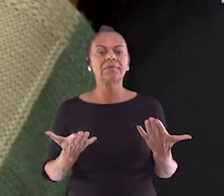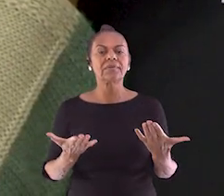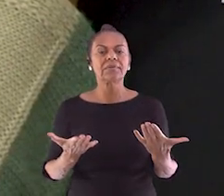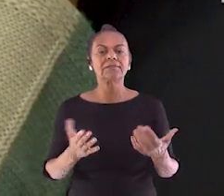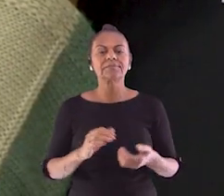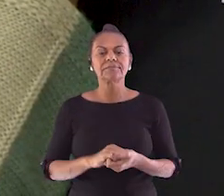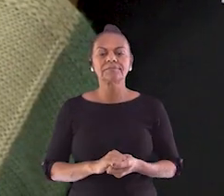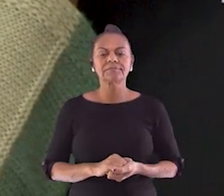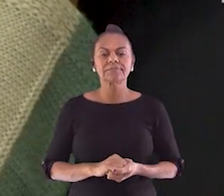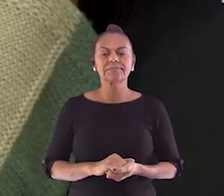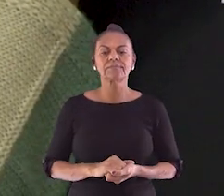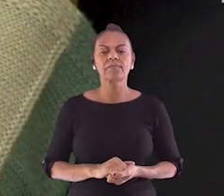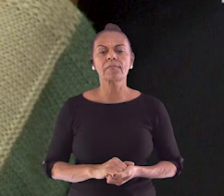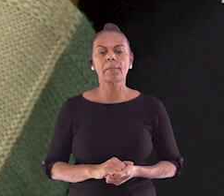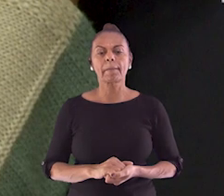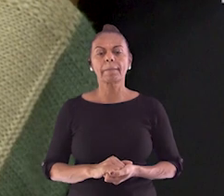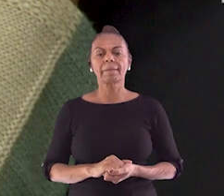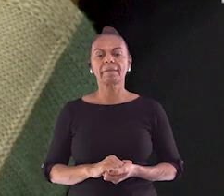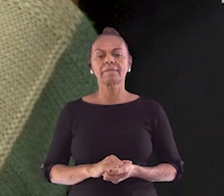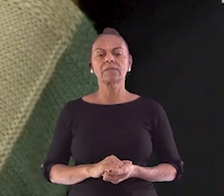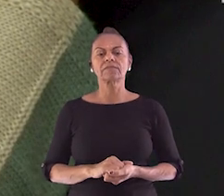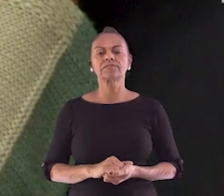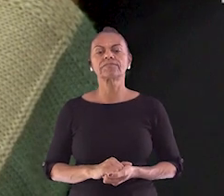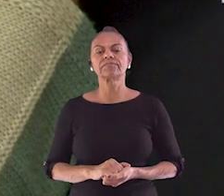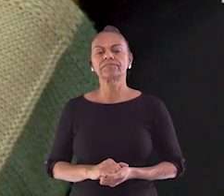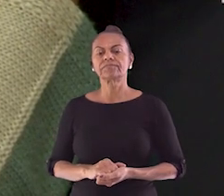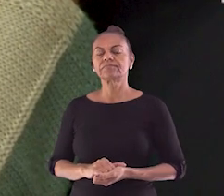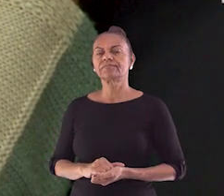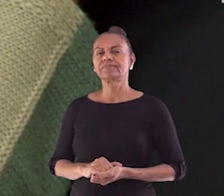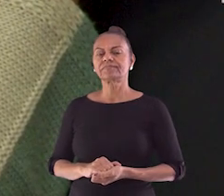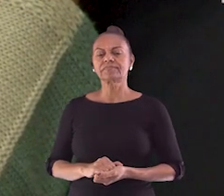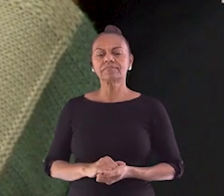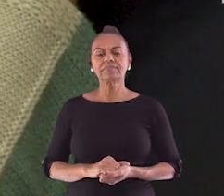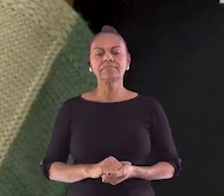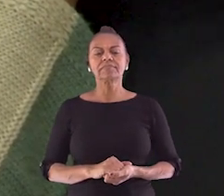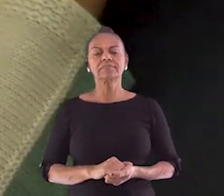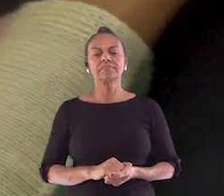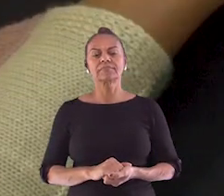delas é, então, alguma das suas causas.